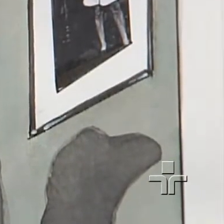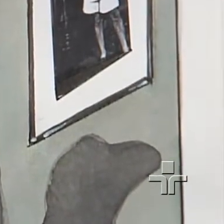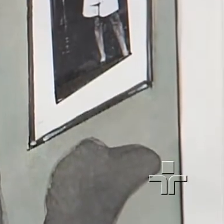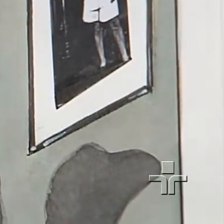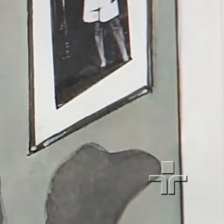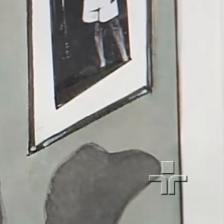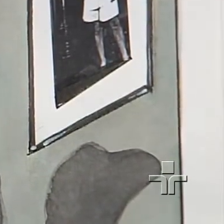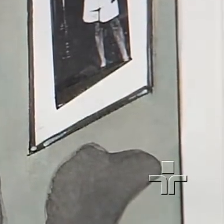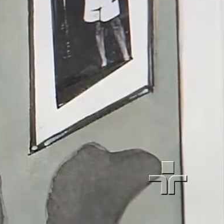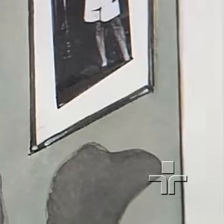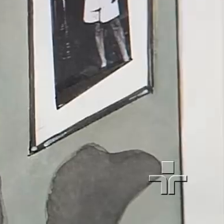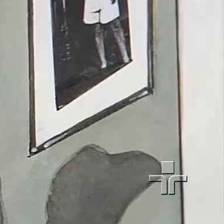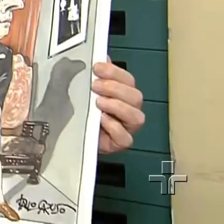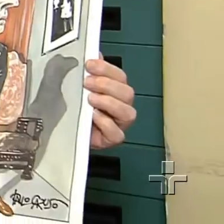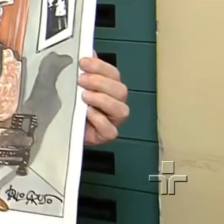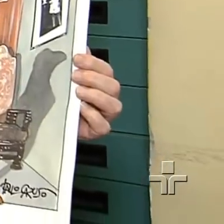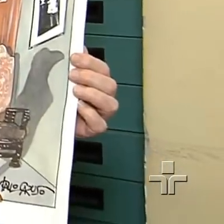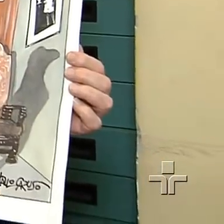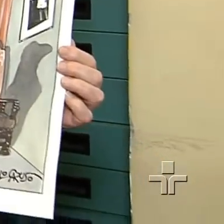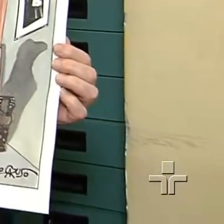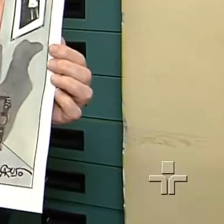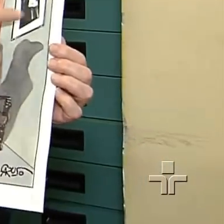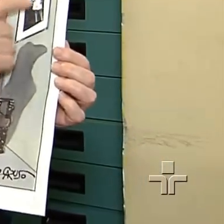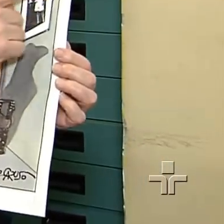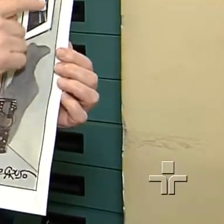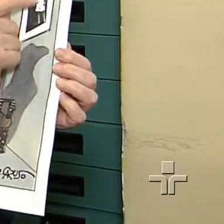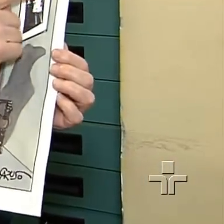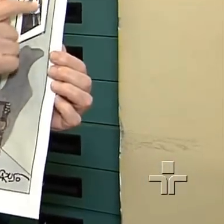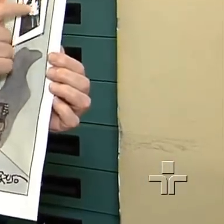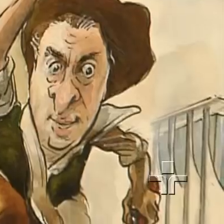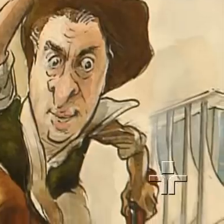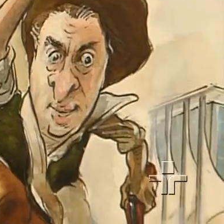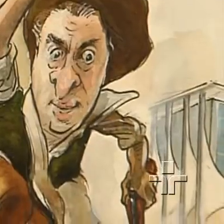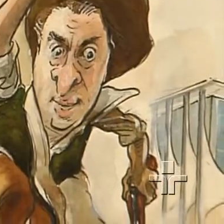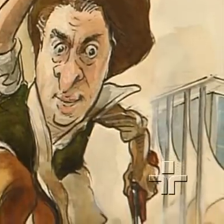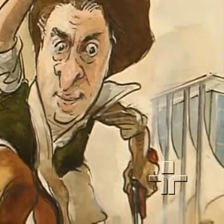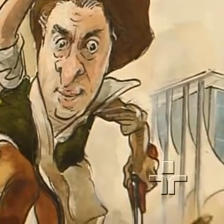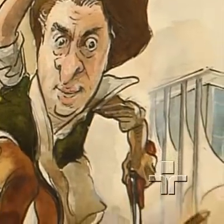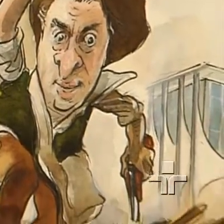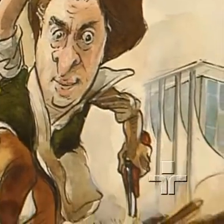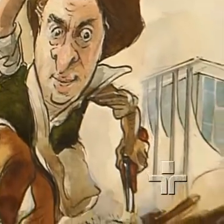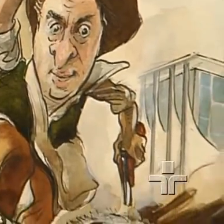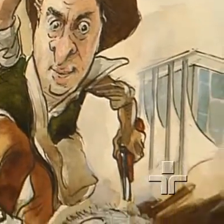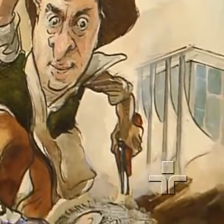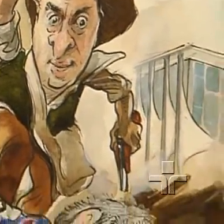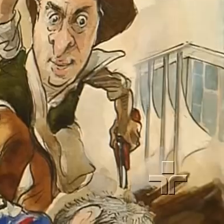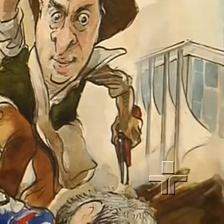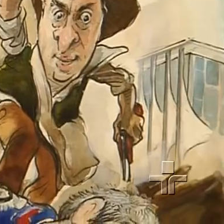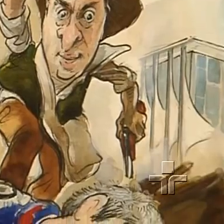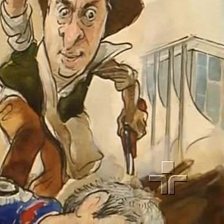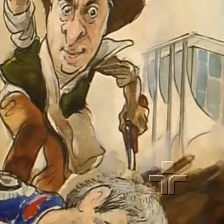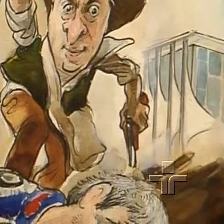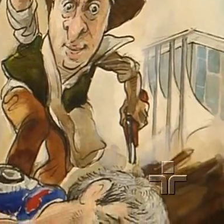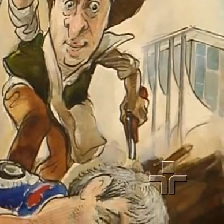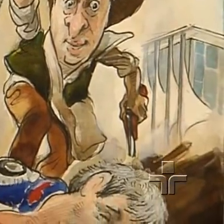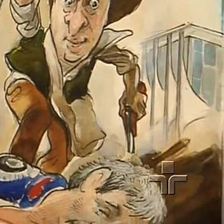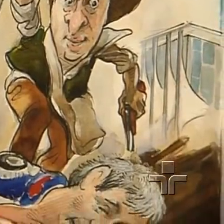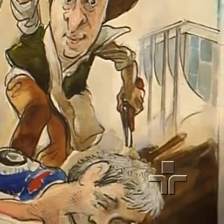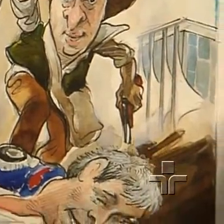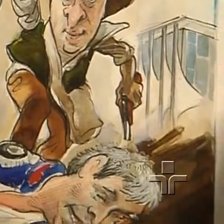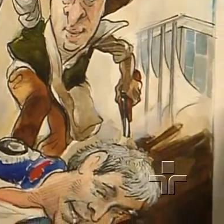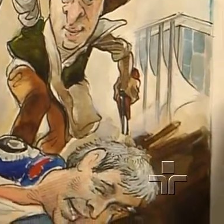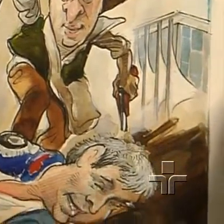O STF entendeu que se trata de censura e liberou o humor que leva o cidadão a refletir sobre a qualidade dos nossos